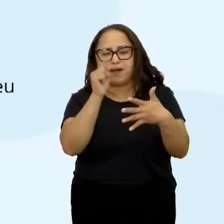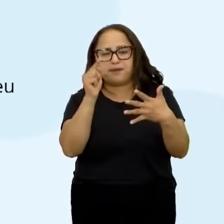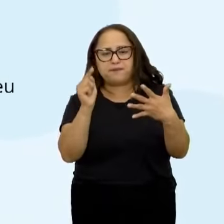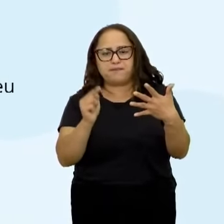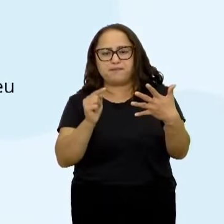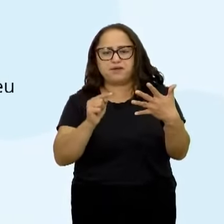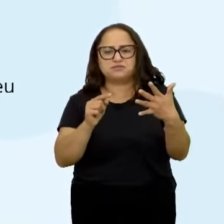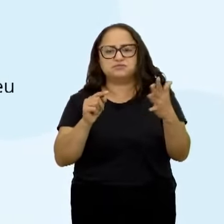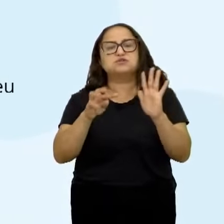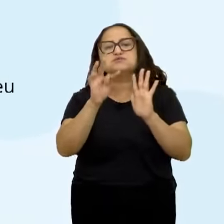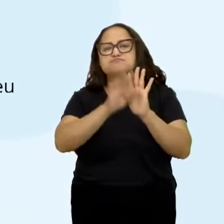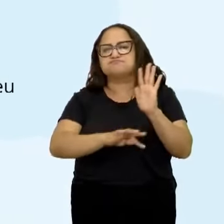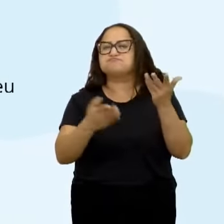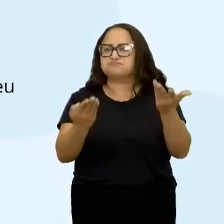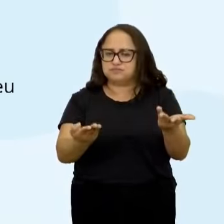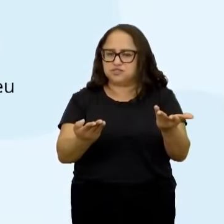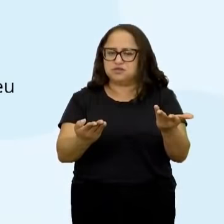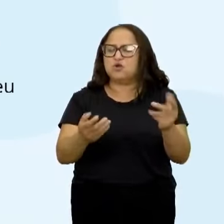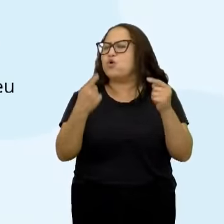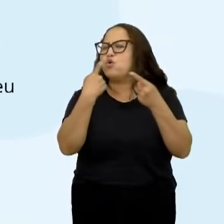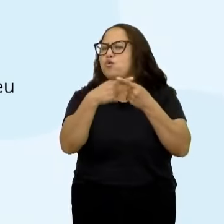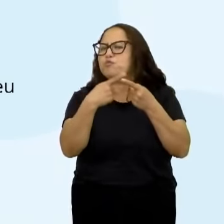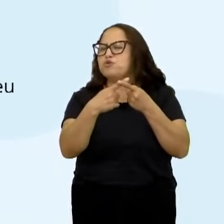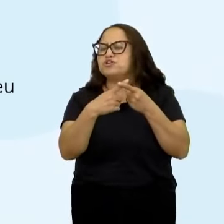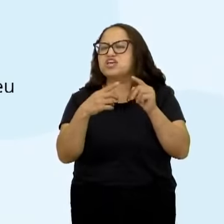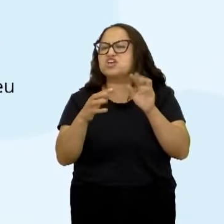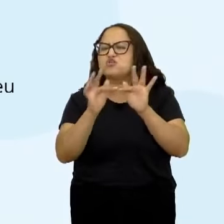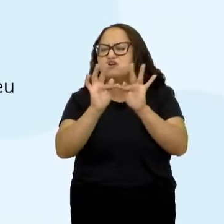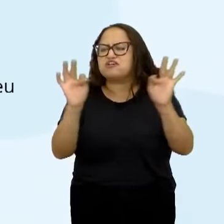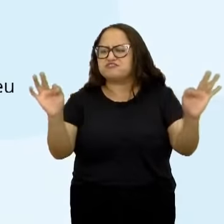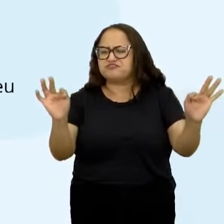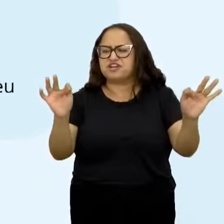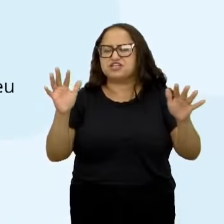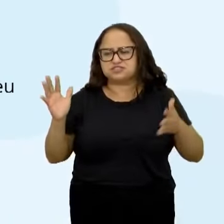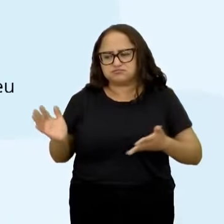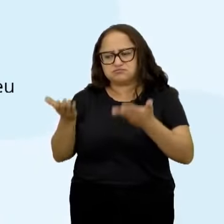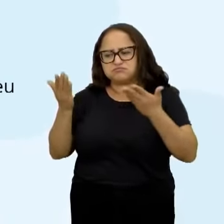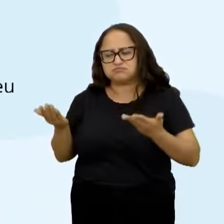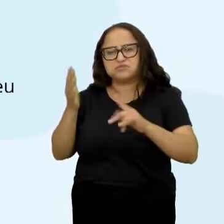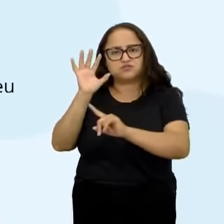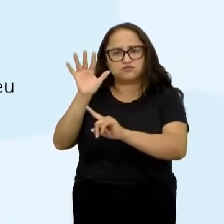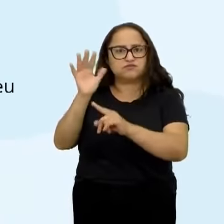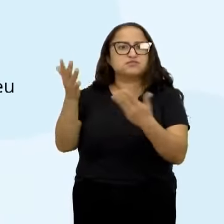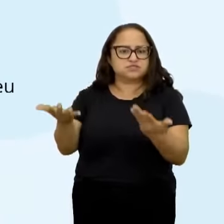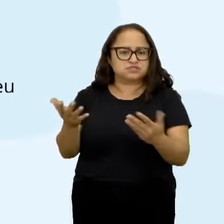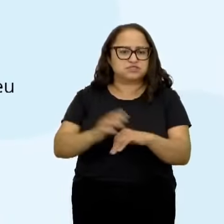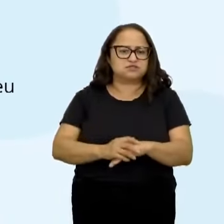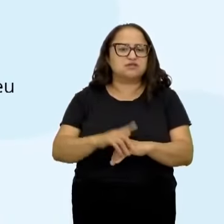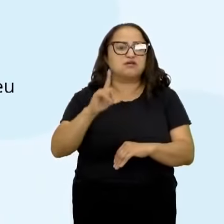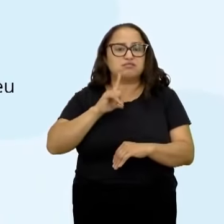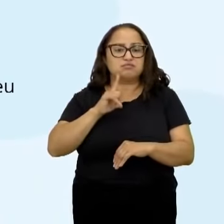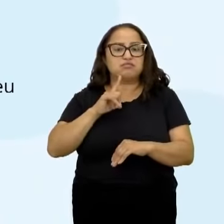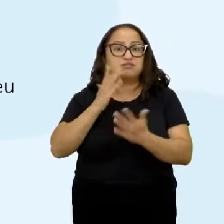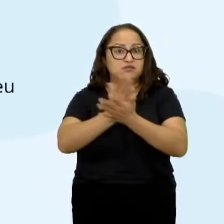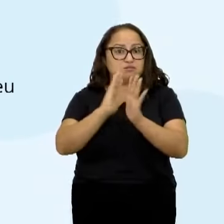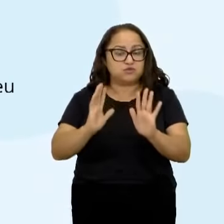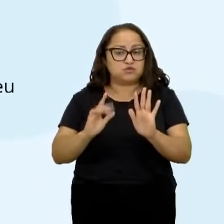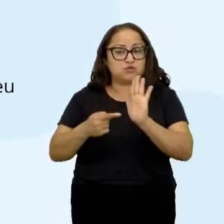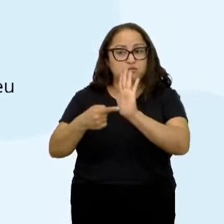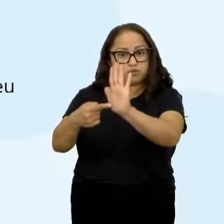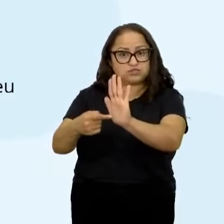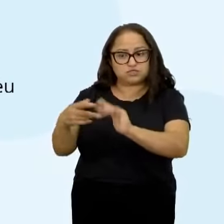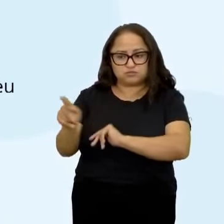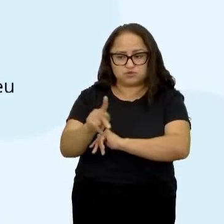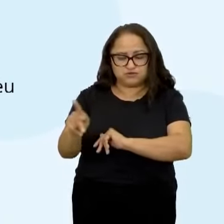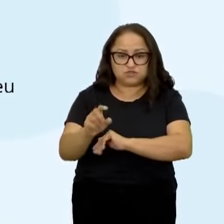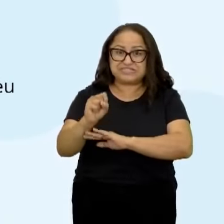a razão pelo qual você gosta dessa obra uma frase de incentivo para motivar os demais leitores terminou tudo mostra o seu professor ou